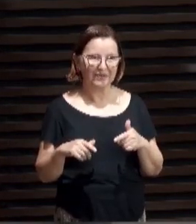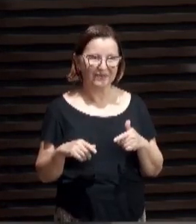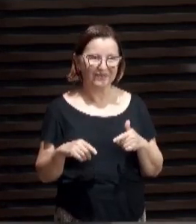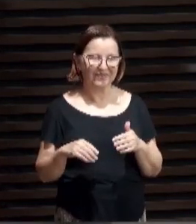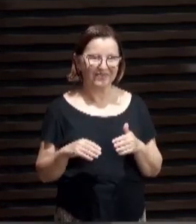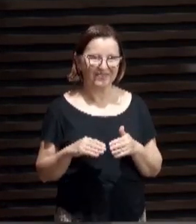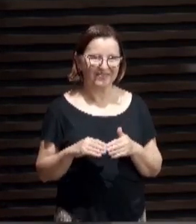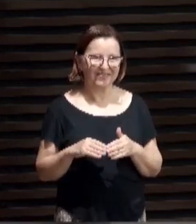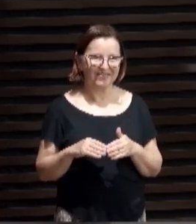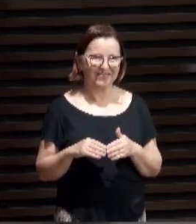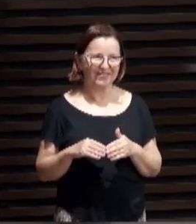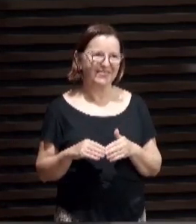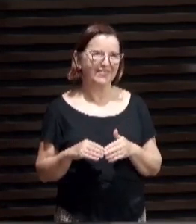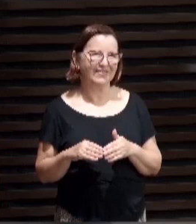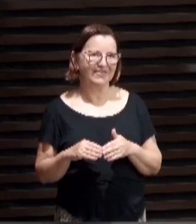Aonde?